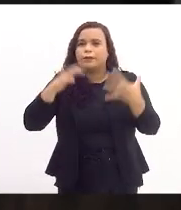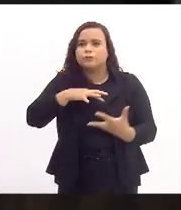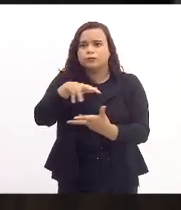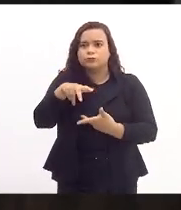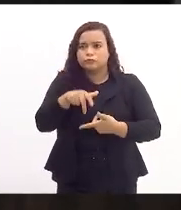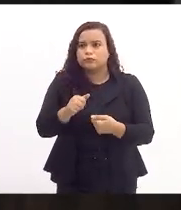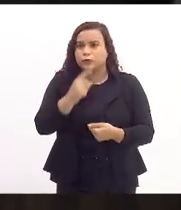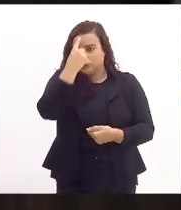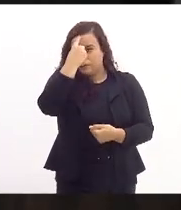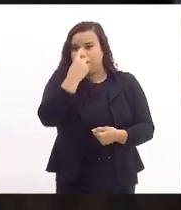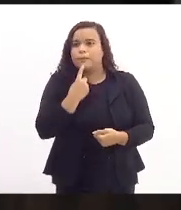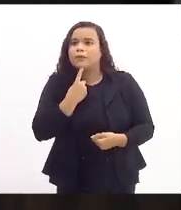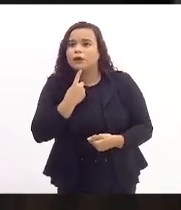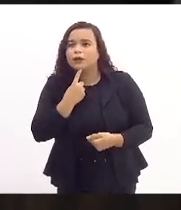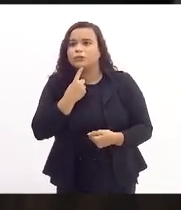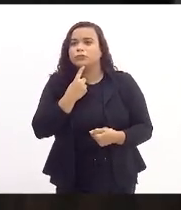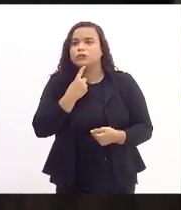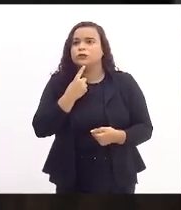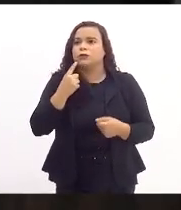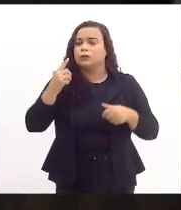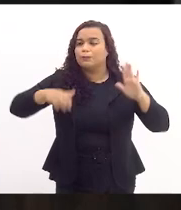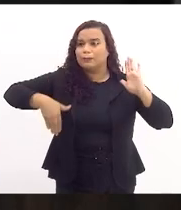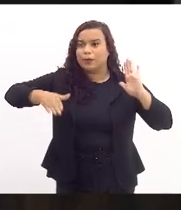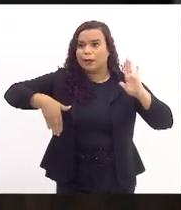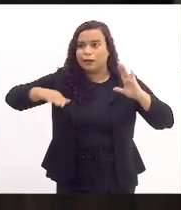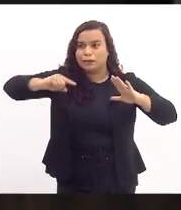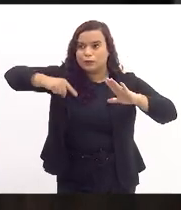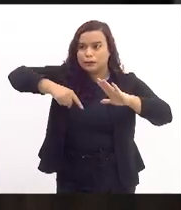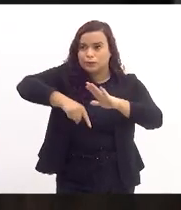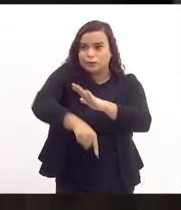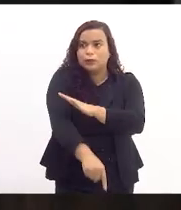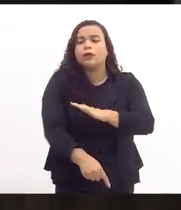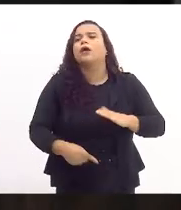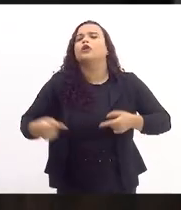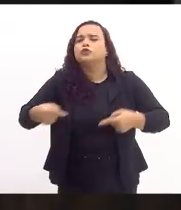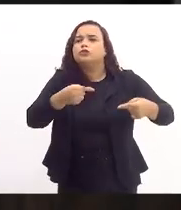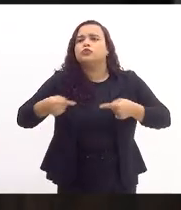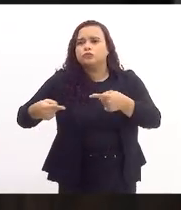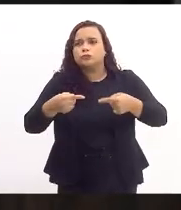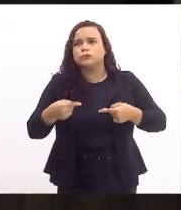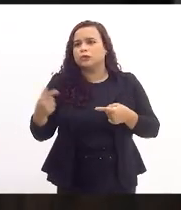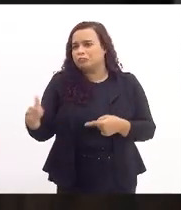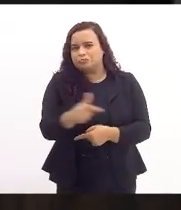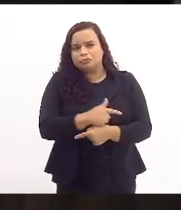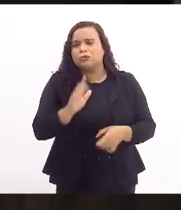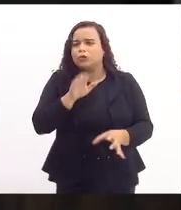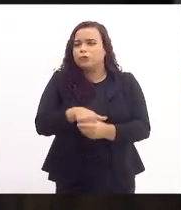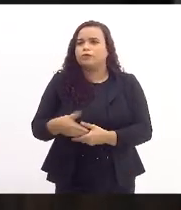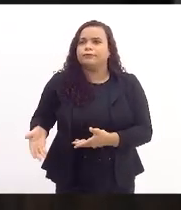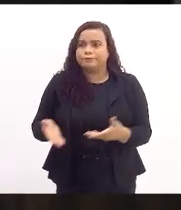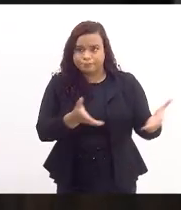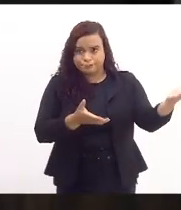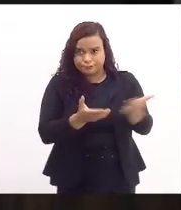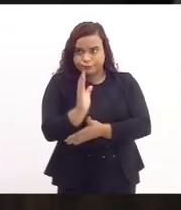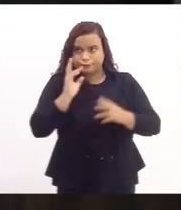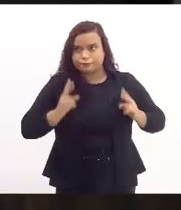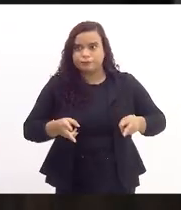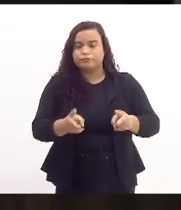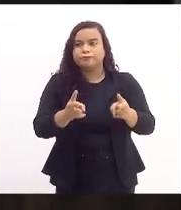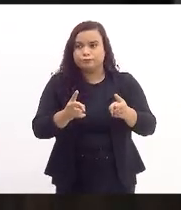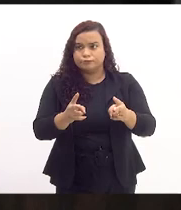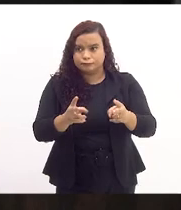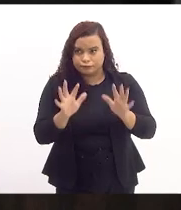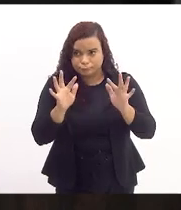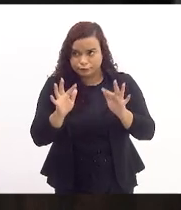de imagens Submarinas em discussão não havendo Quem Queira discutir isso é a discussão e votação se eu te que aprovam permaneçam